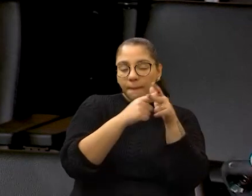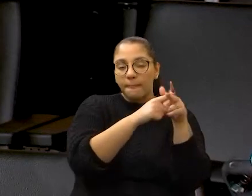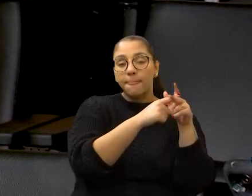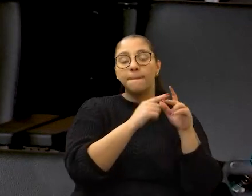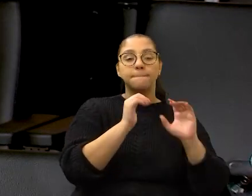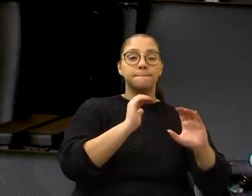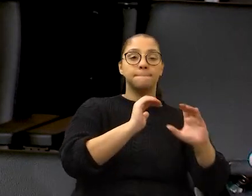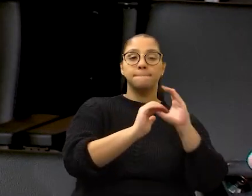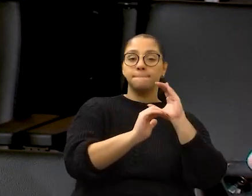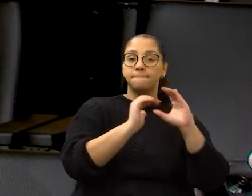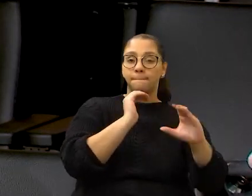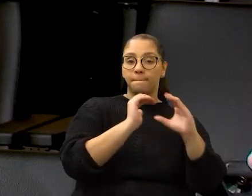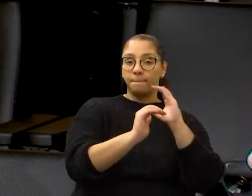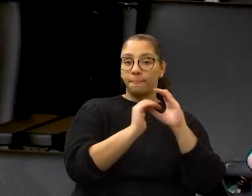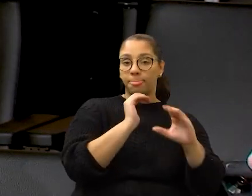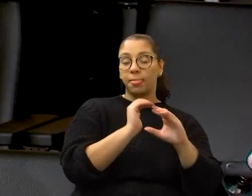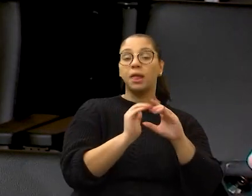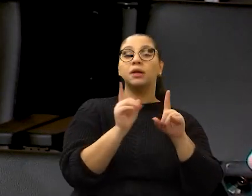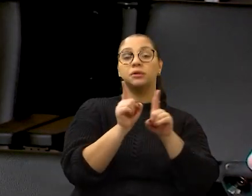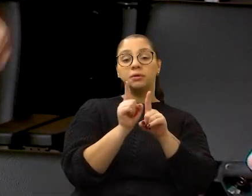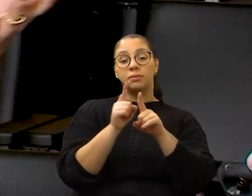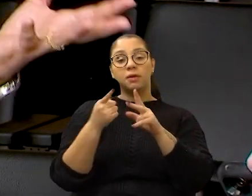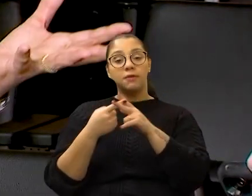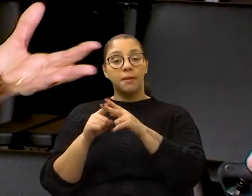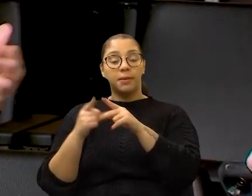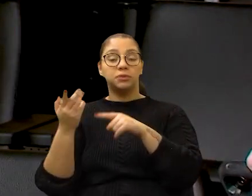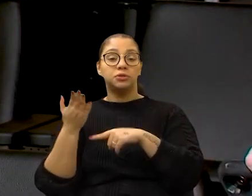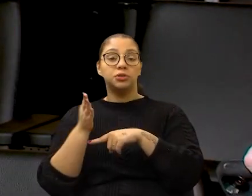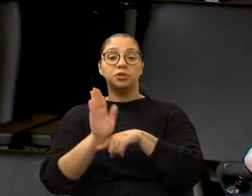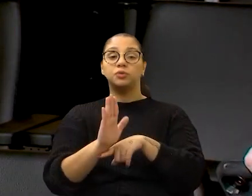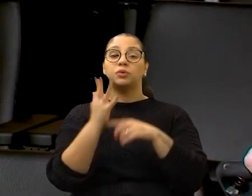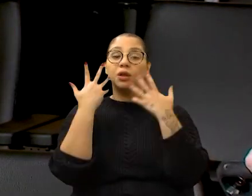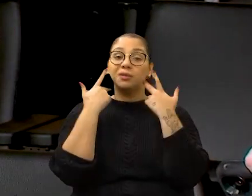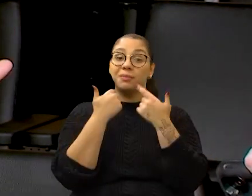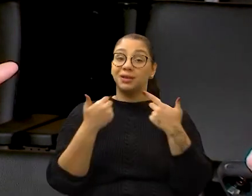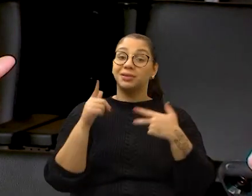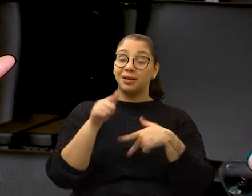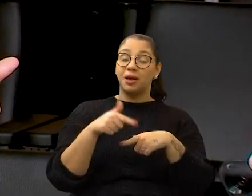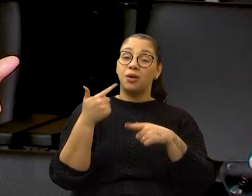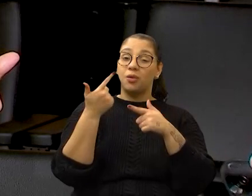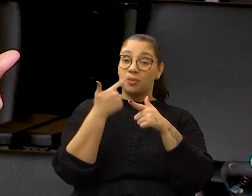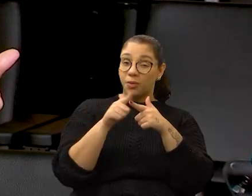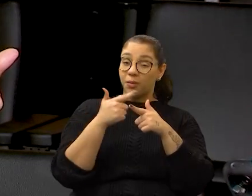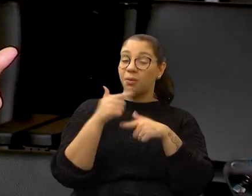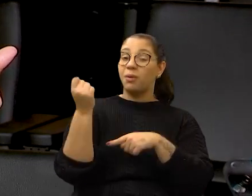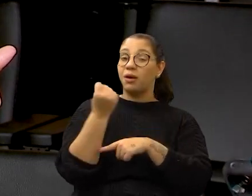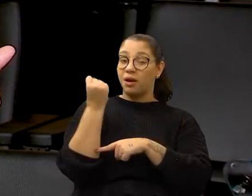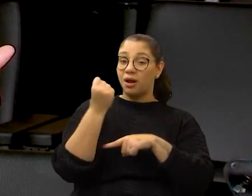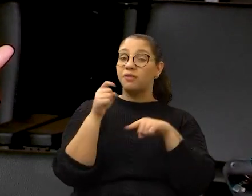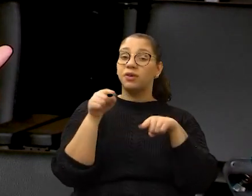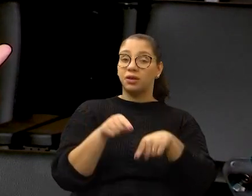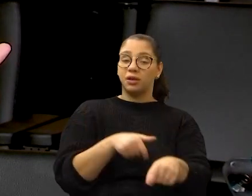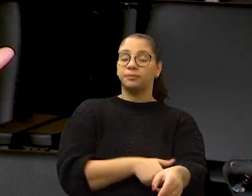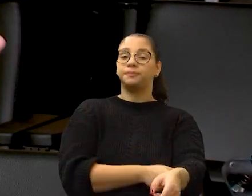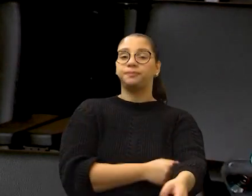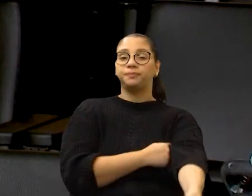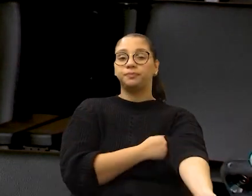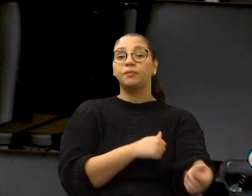que ajudem esses animais, que é um outro problema que nós temos na cidade muito grave.